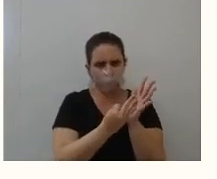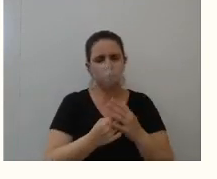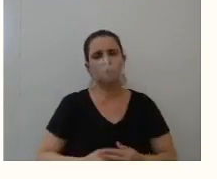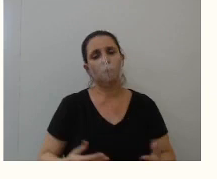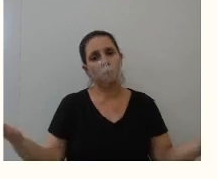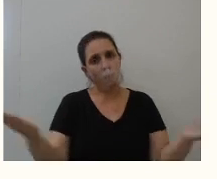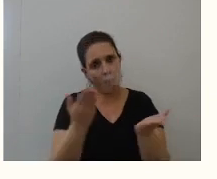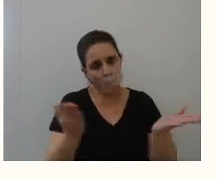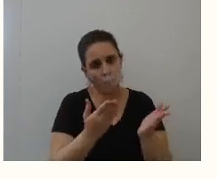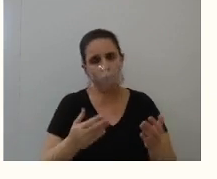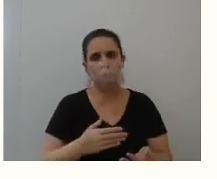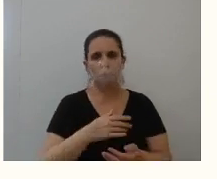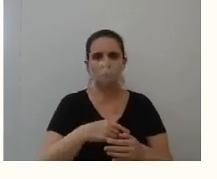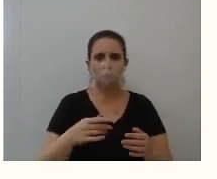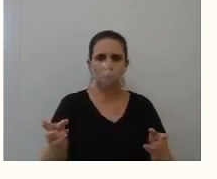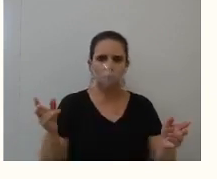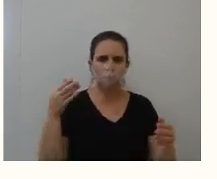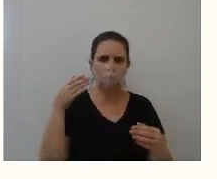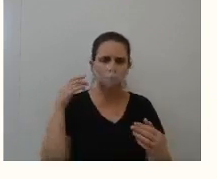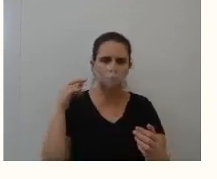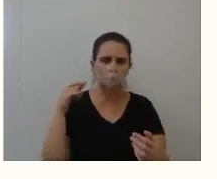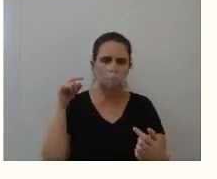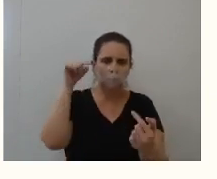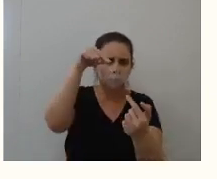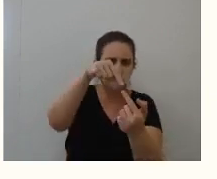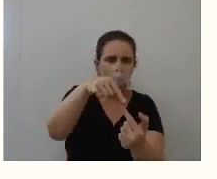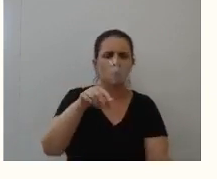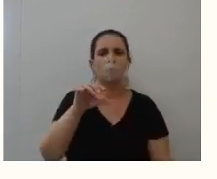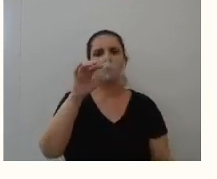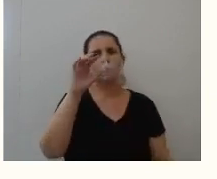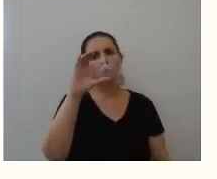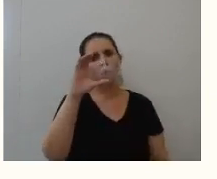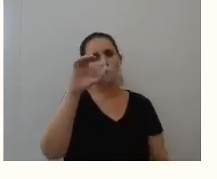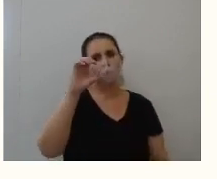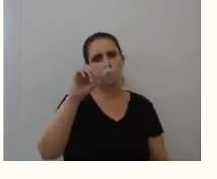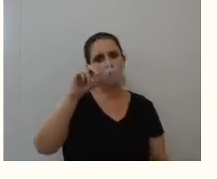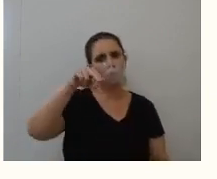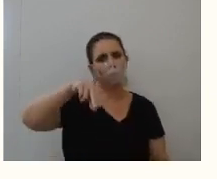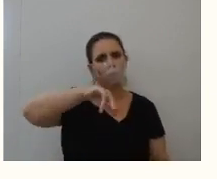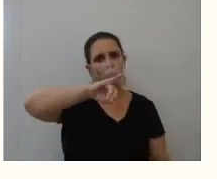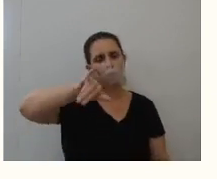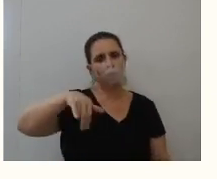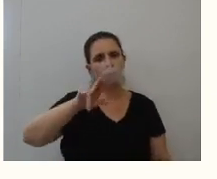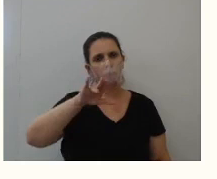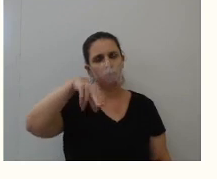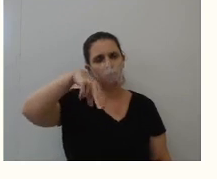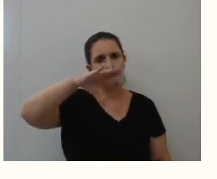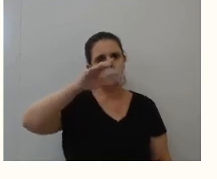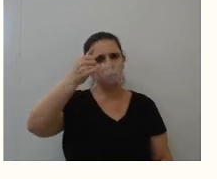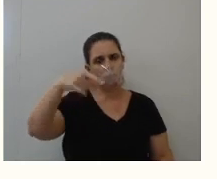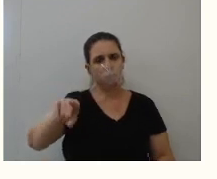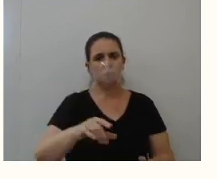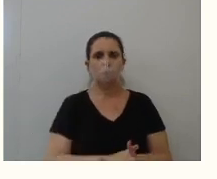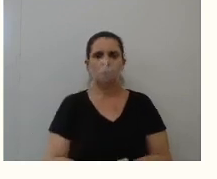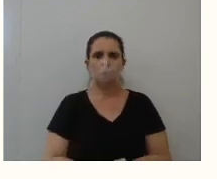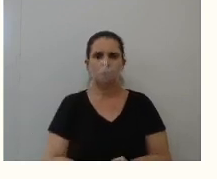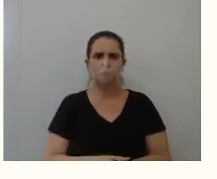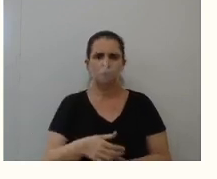agora, focando nas conjunções. Lembrando que a quarta competência, assim como as outras competências,